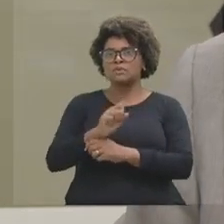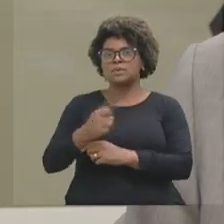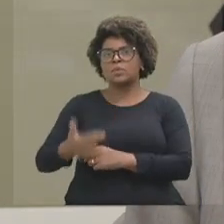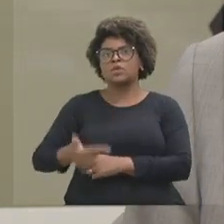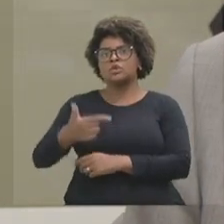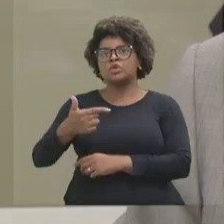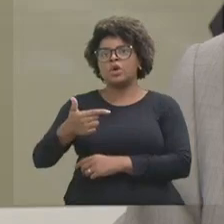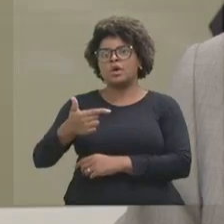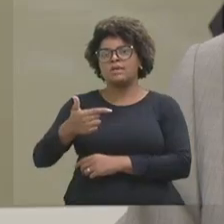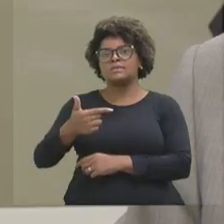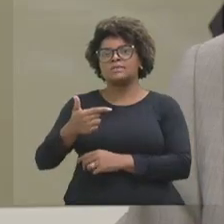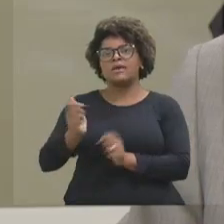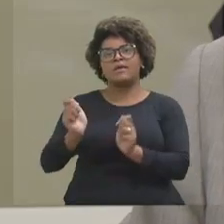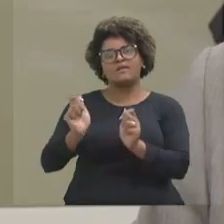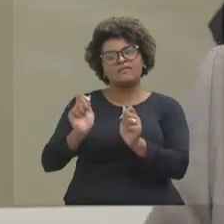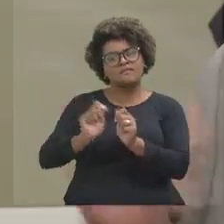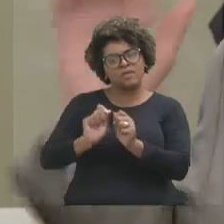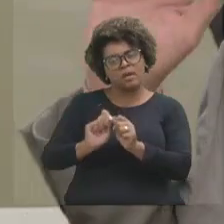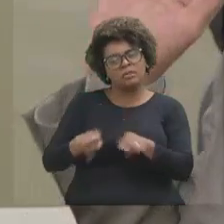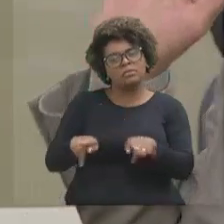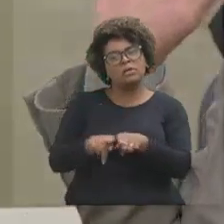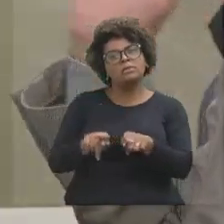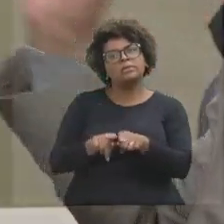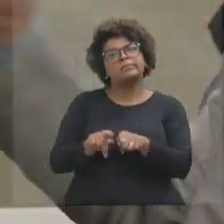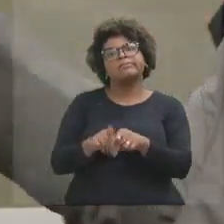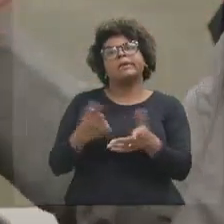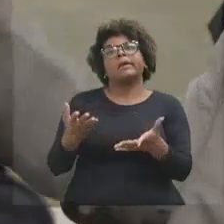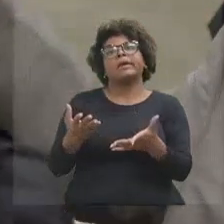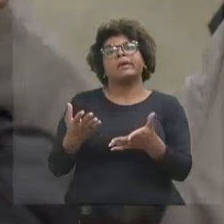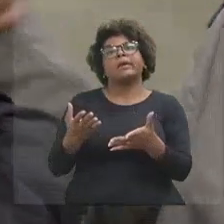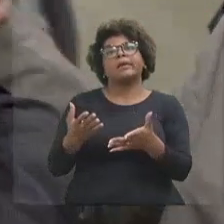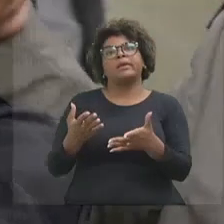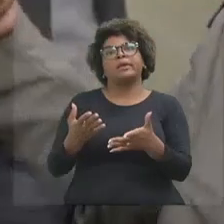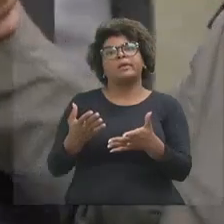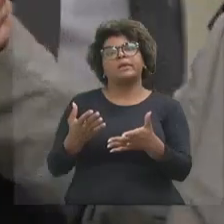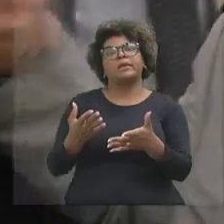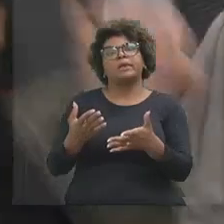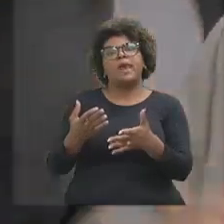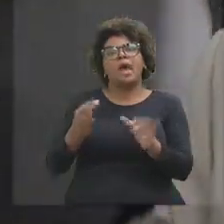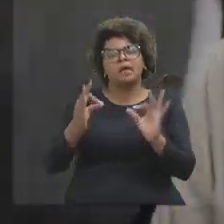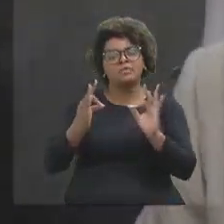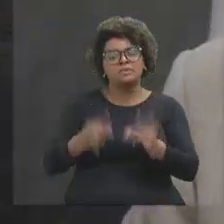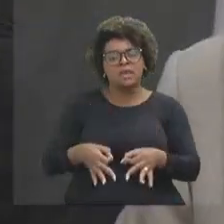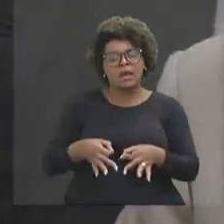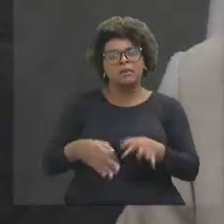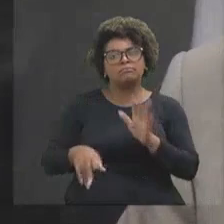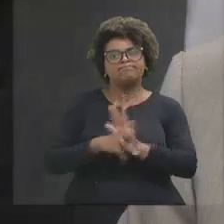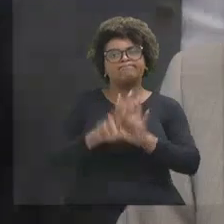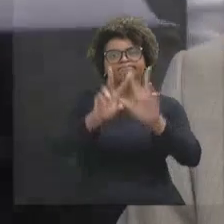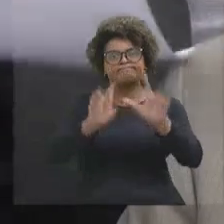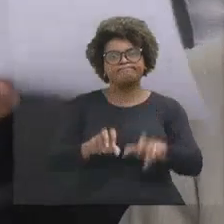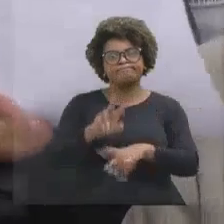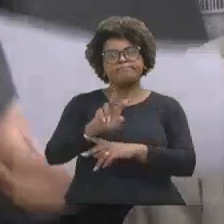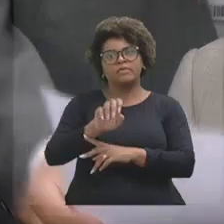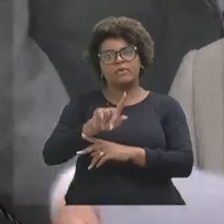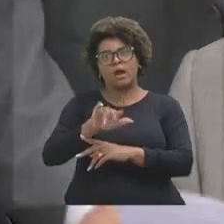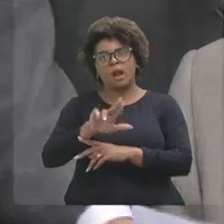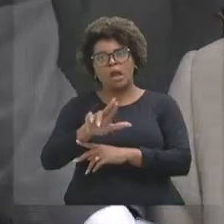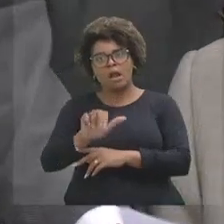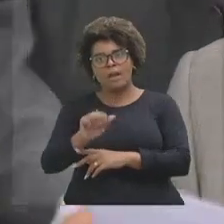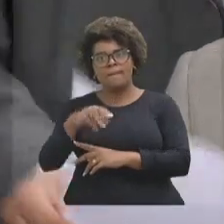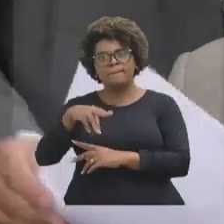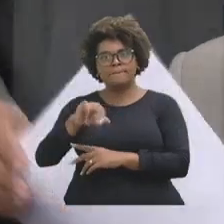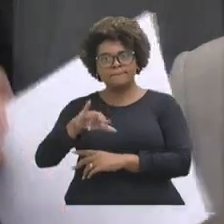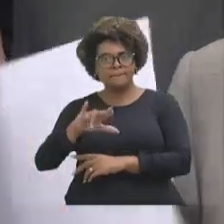contemplado num subtipo aí do valor a Minas um outro problema que a gente tem colocado